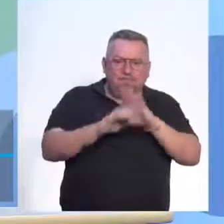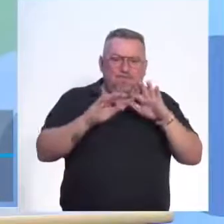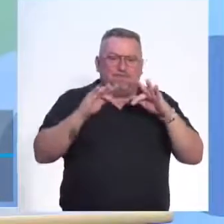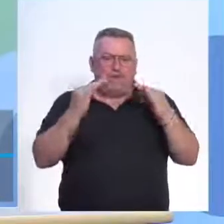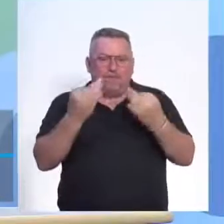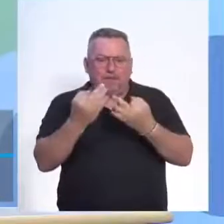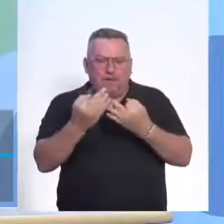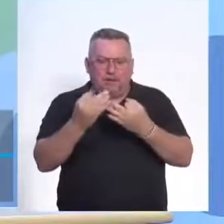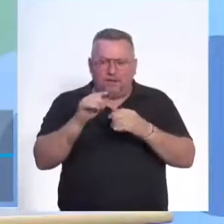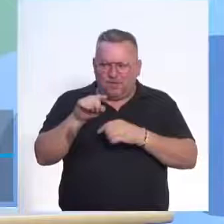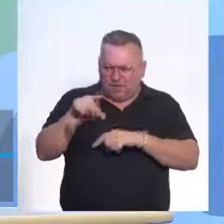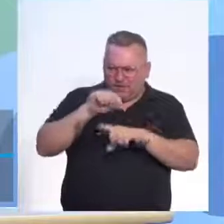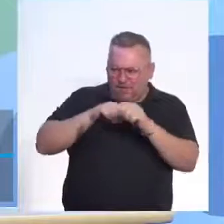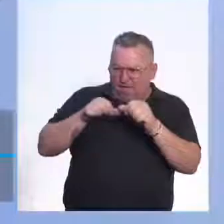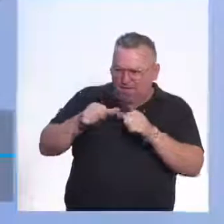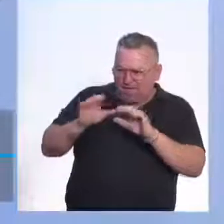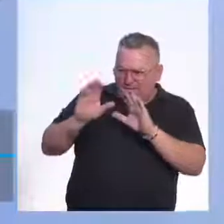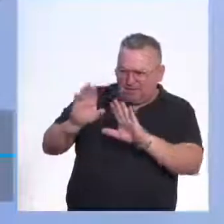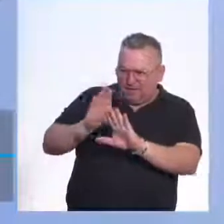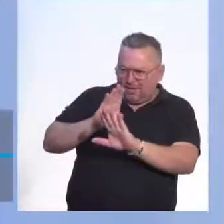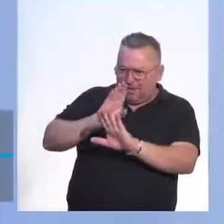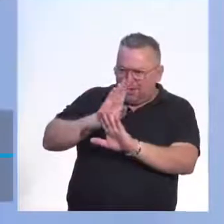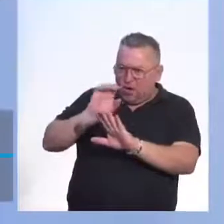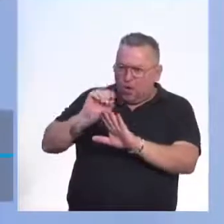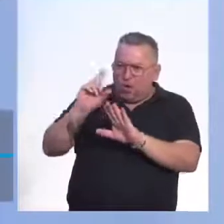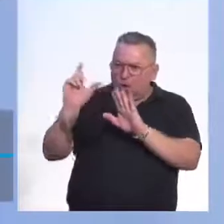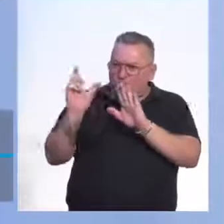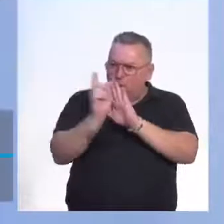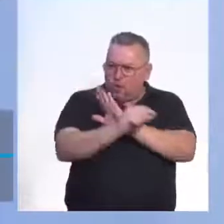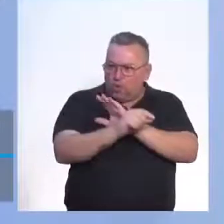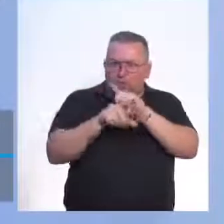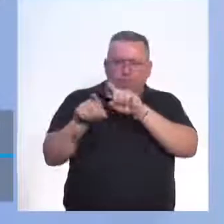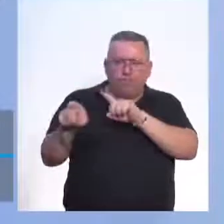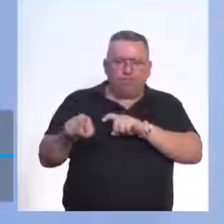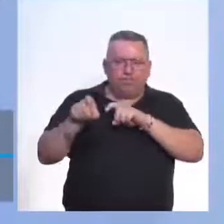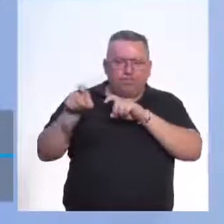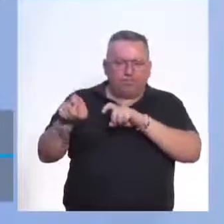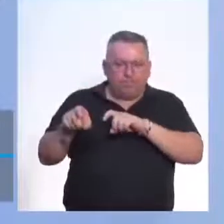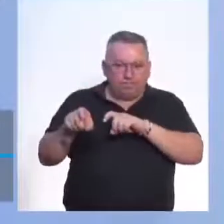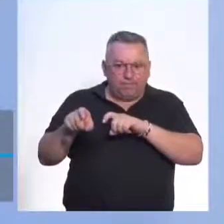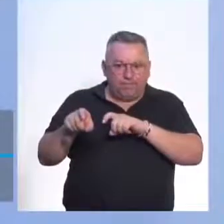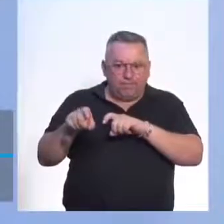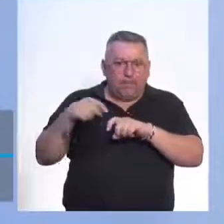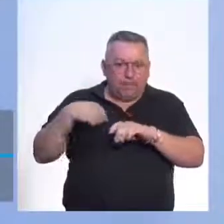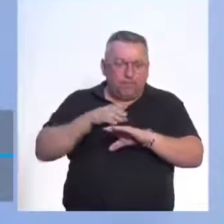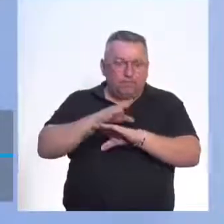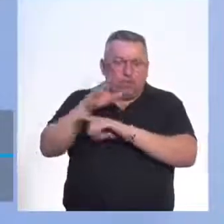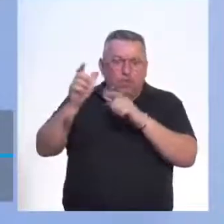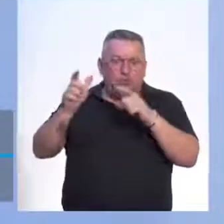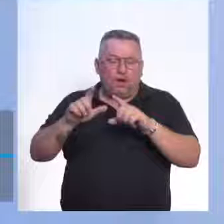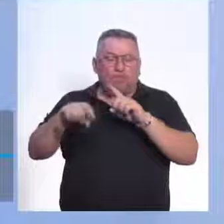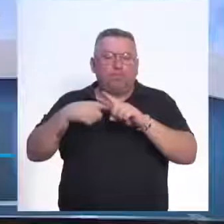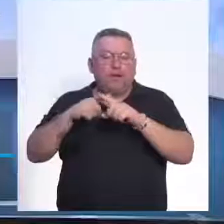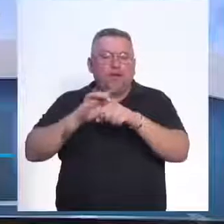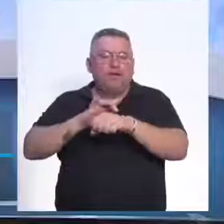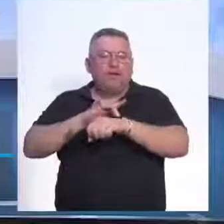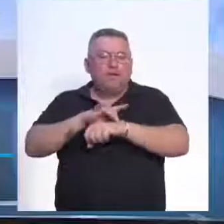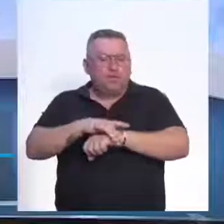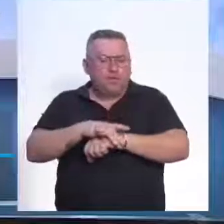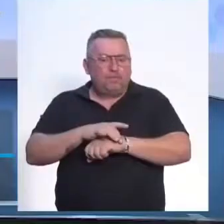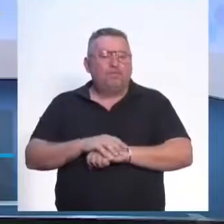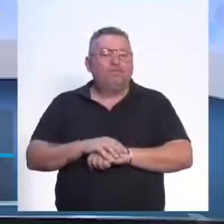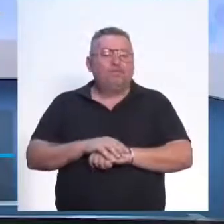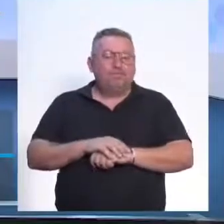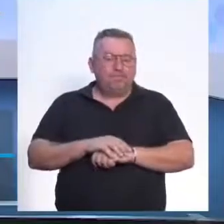preferir ficar ali na cidade ou você prefere ir para os campos? Eu preferiria ir para um lugar mais seguro. Para mim, né? Eu entenderia que naquele momento seria o